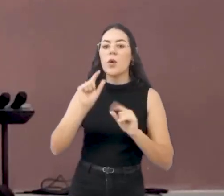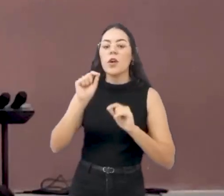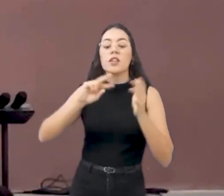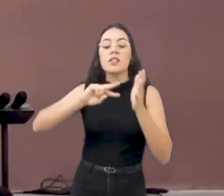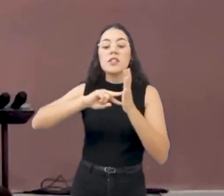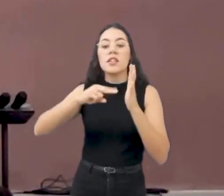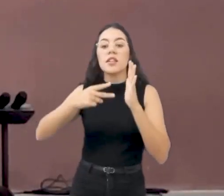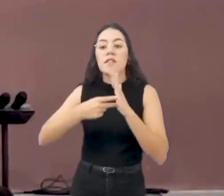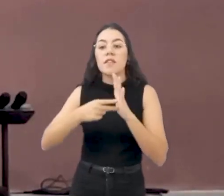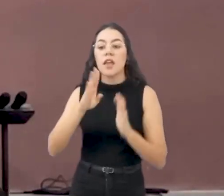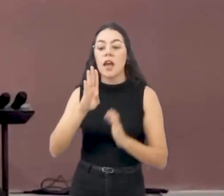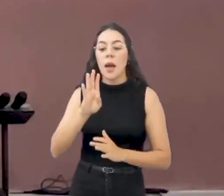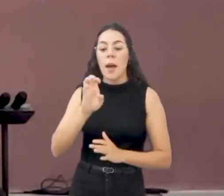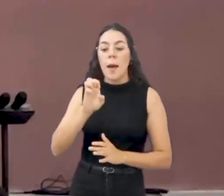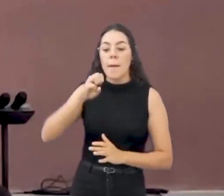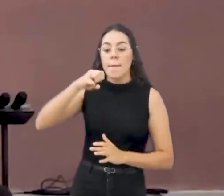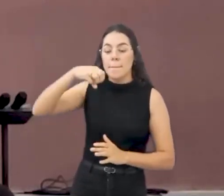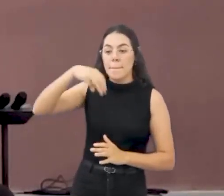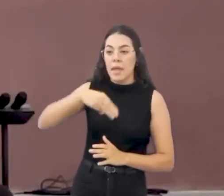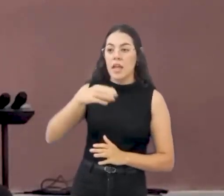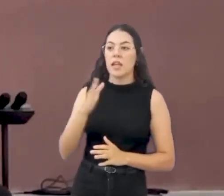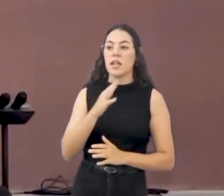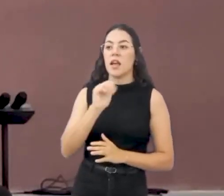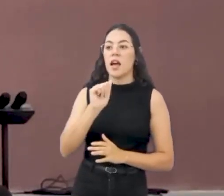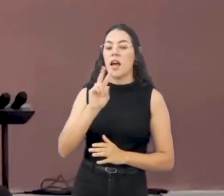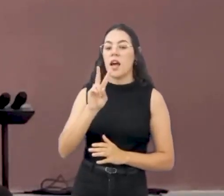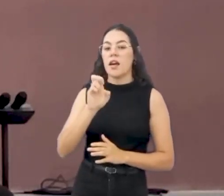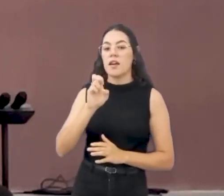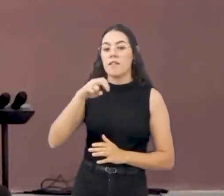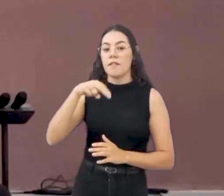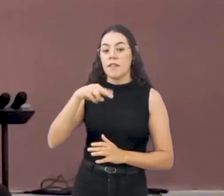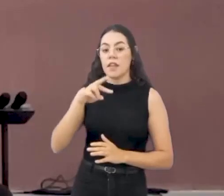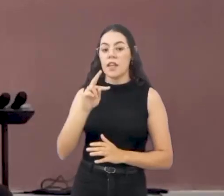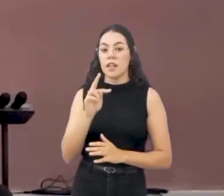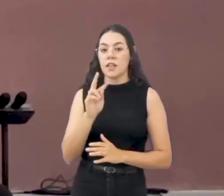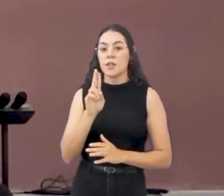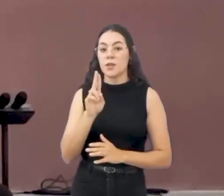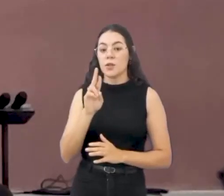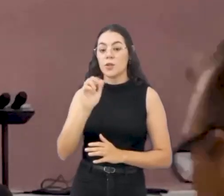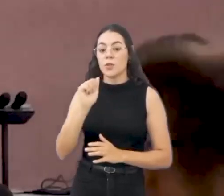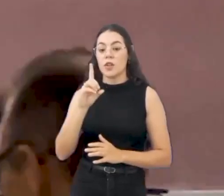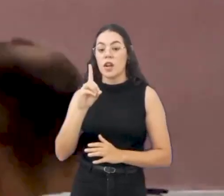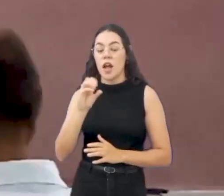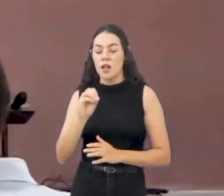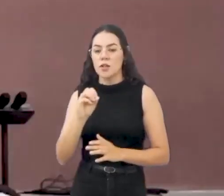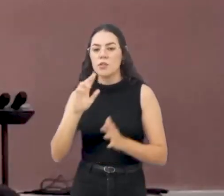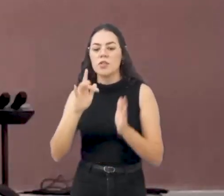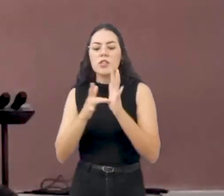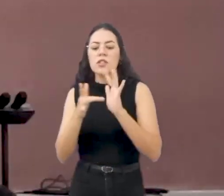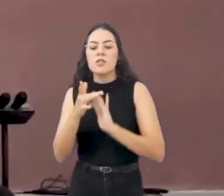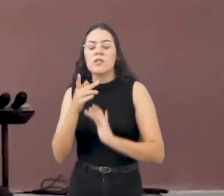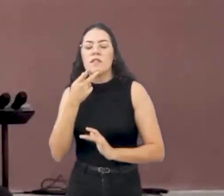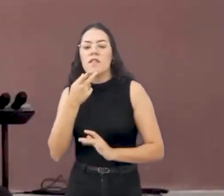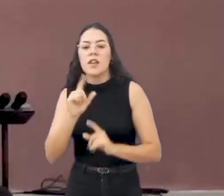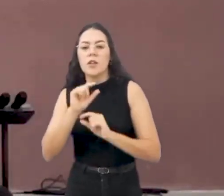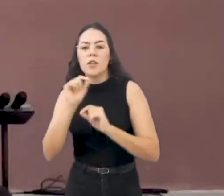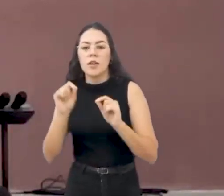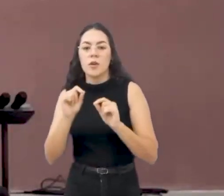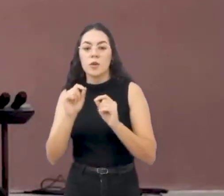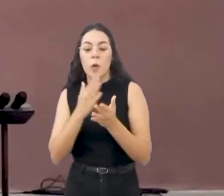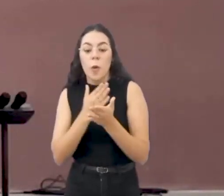significa bem-aventurado? O que Jesus queria dizer quando começou o seu principal